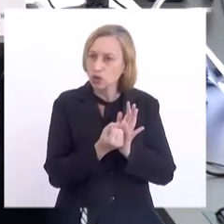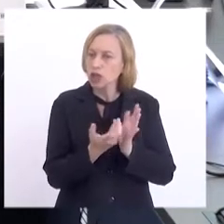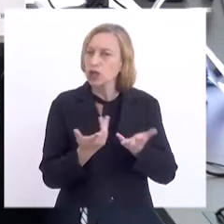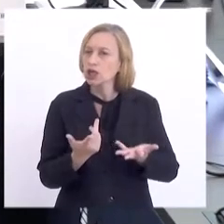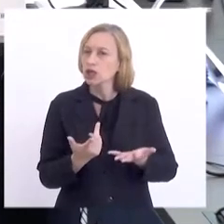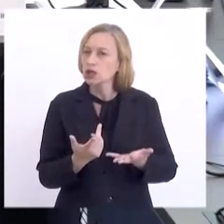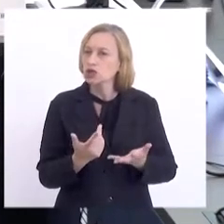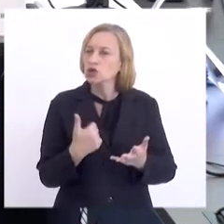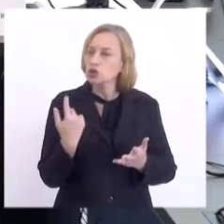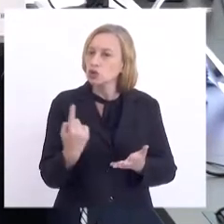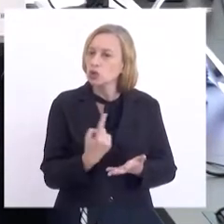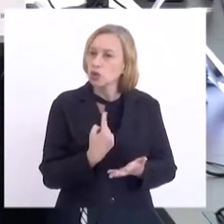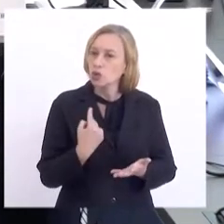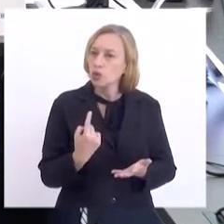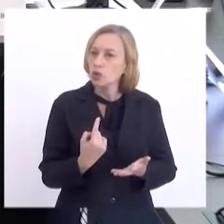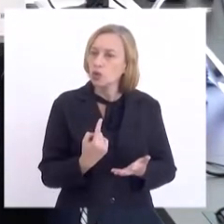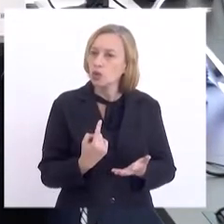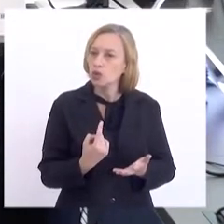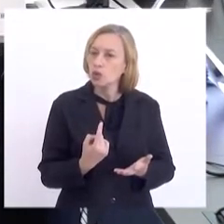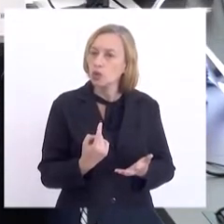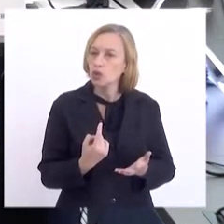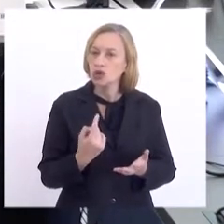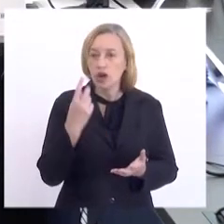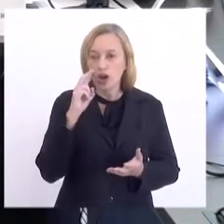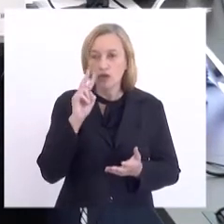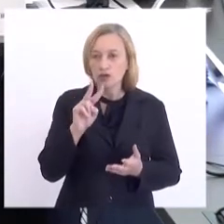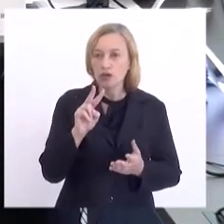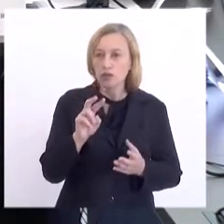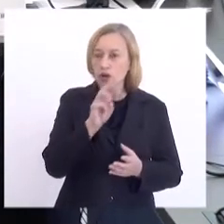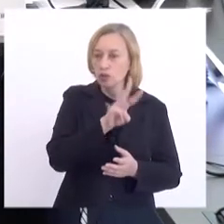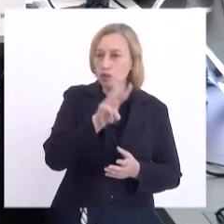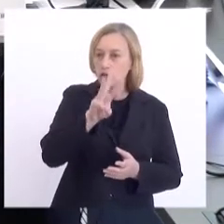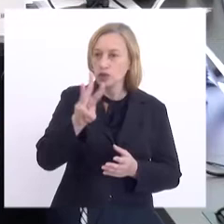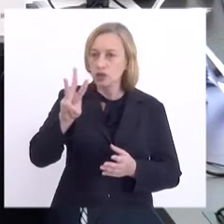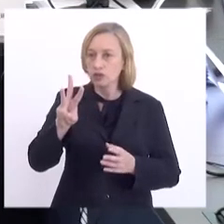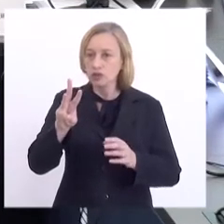nós tiramos do Portal da Transparência tudo